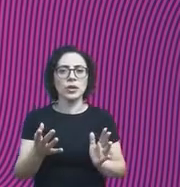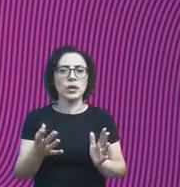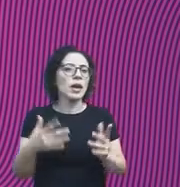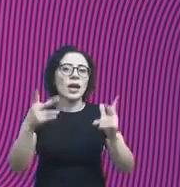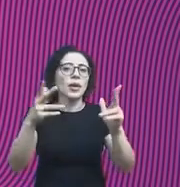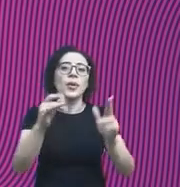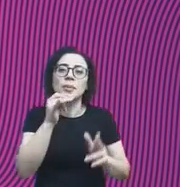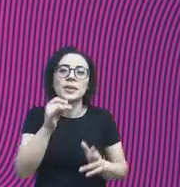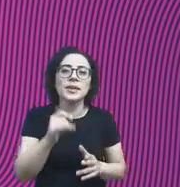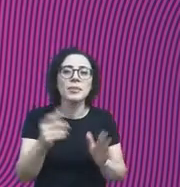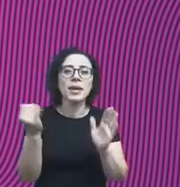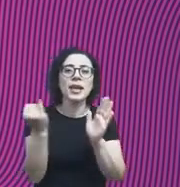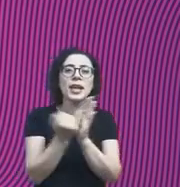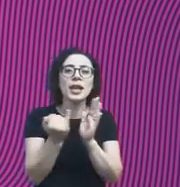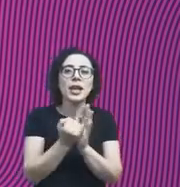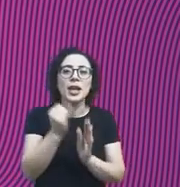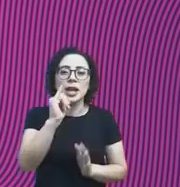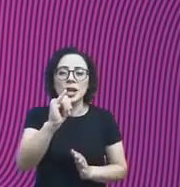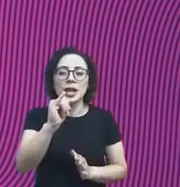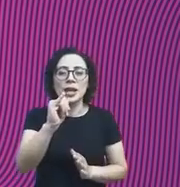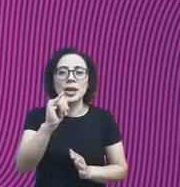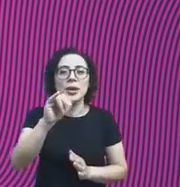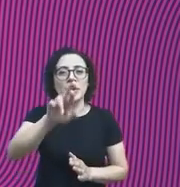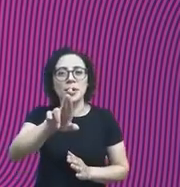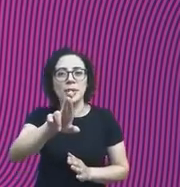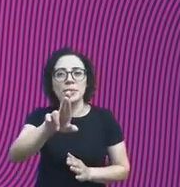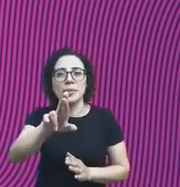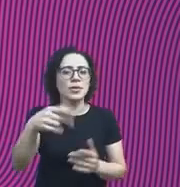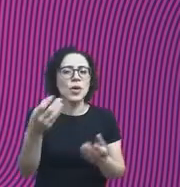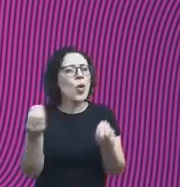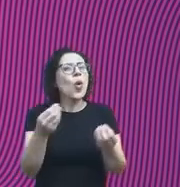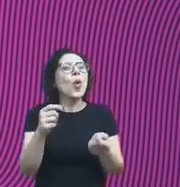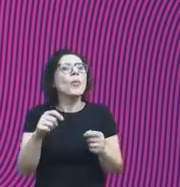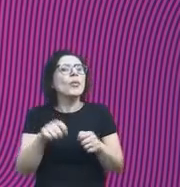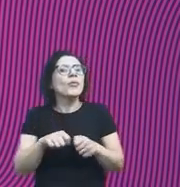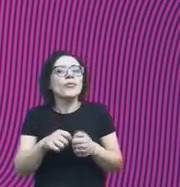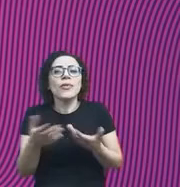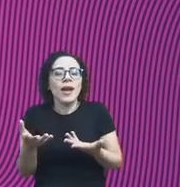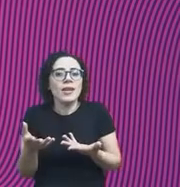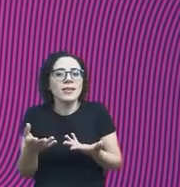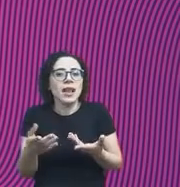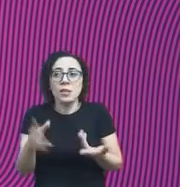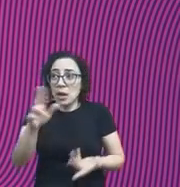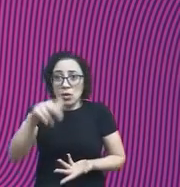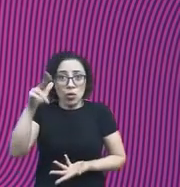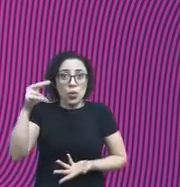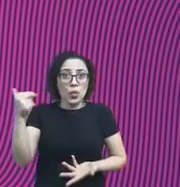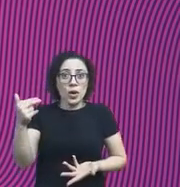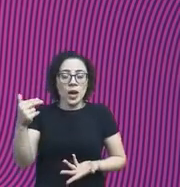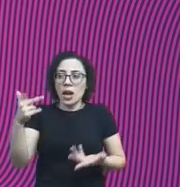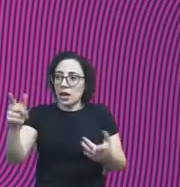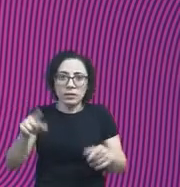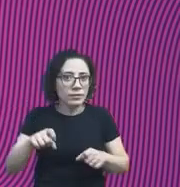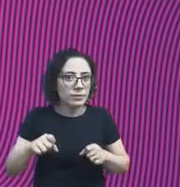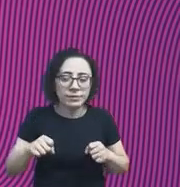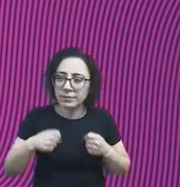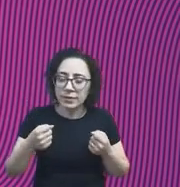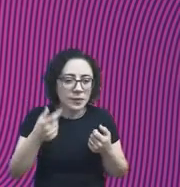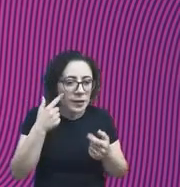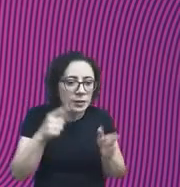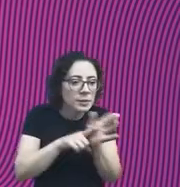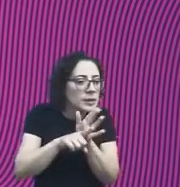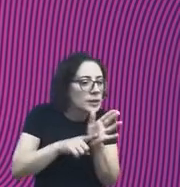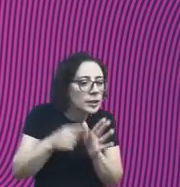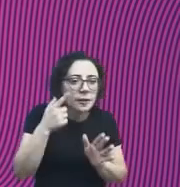que nunca declarou, como é que ela declara? Ela declara porque é obrigatório declarar e porque ela tem que se dedicar a fazer isso. Como é que uma